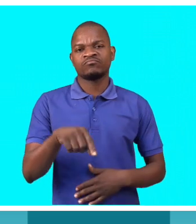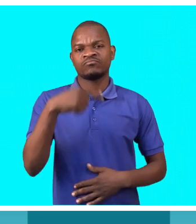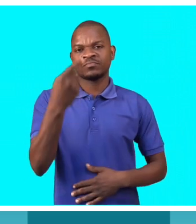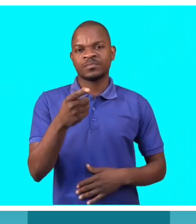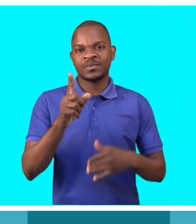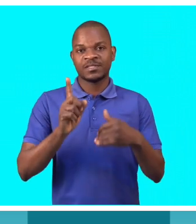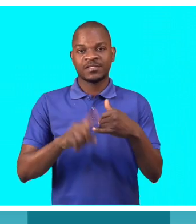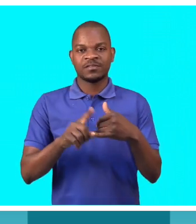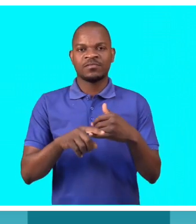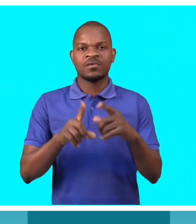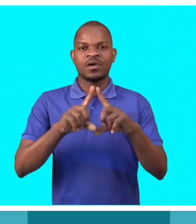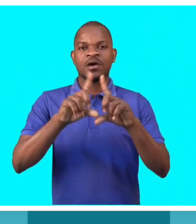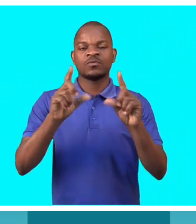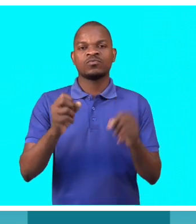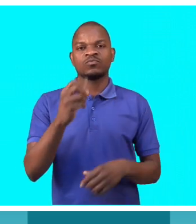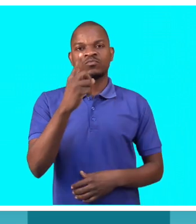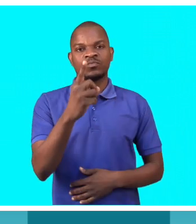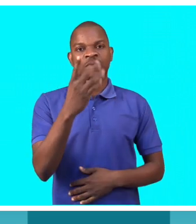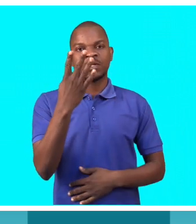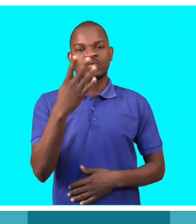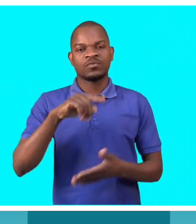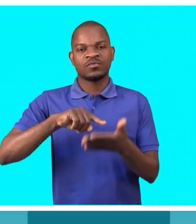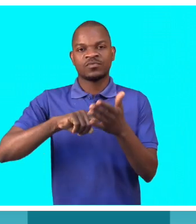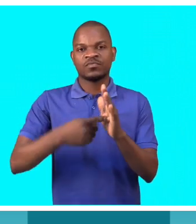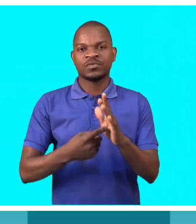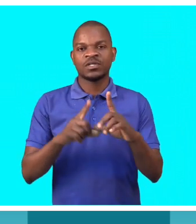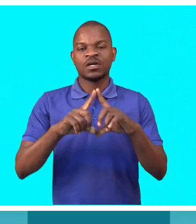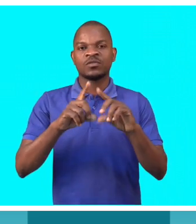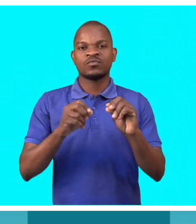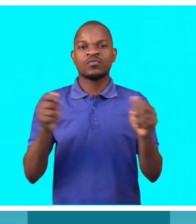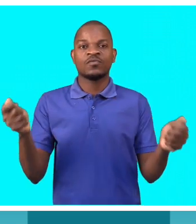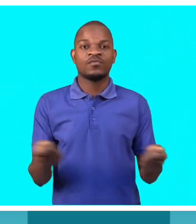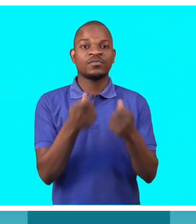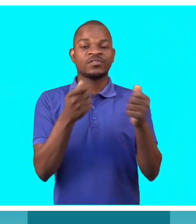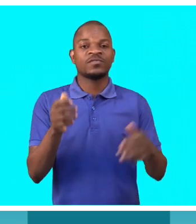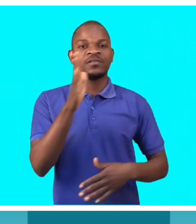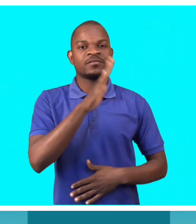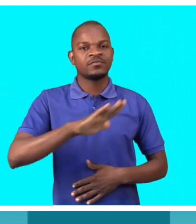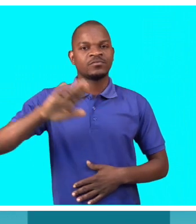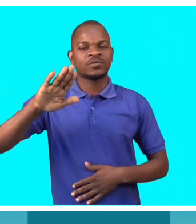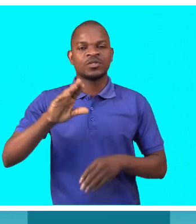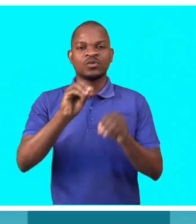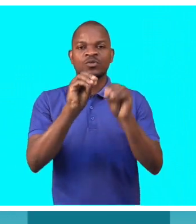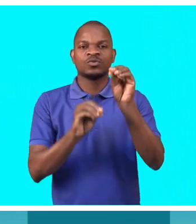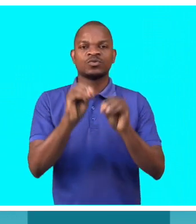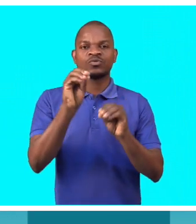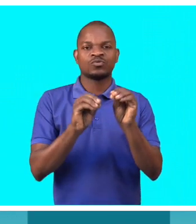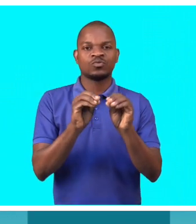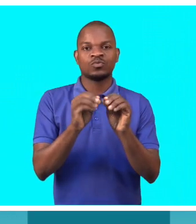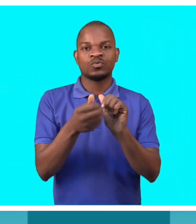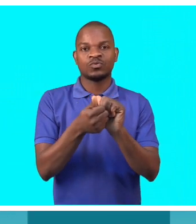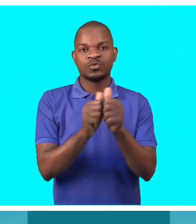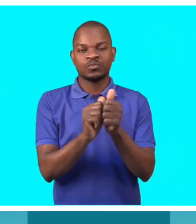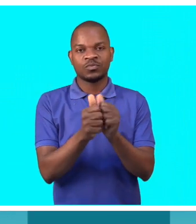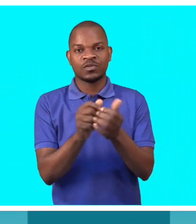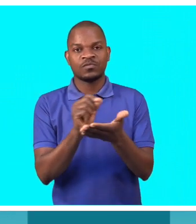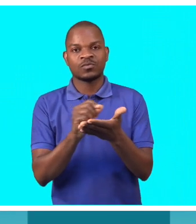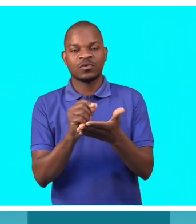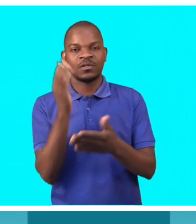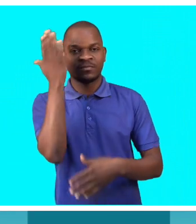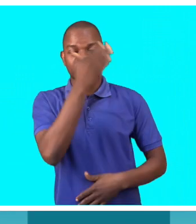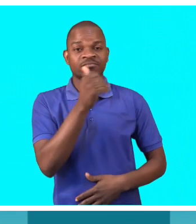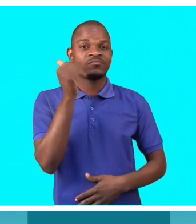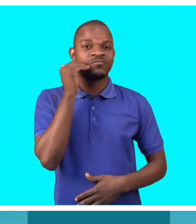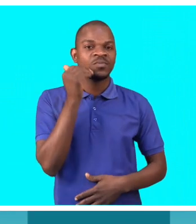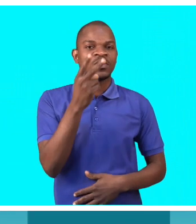Arranca amanhã, sexta-feira, a 14ª edição do Festival Nacional dos Jogos Desportivos Conar Manica